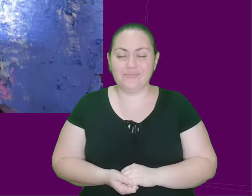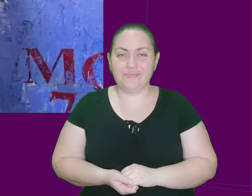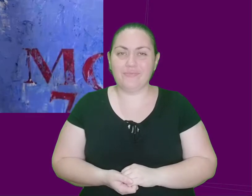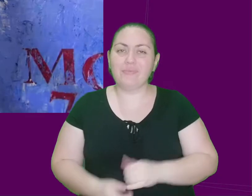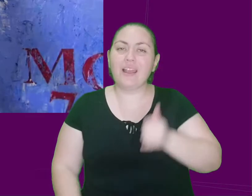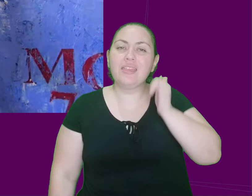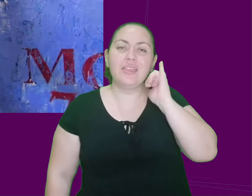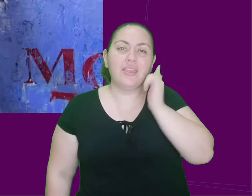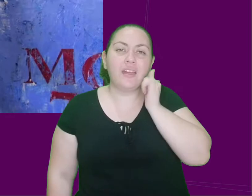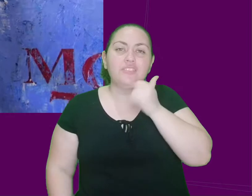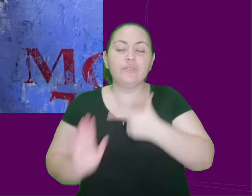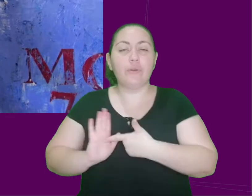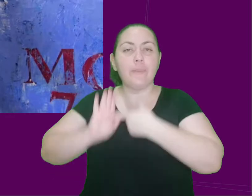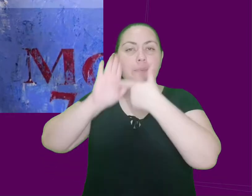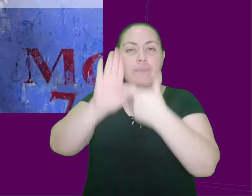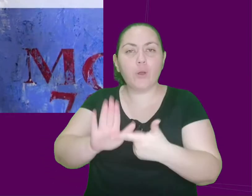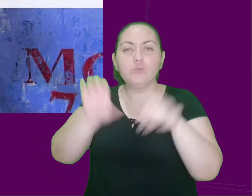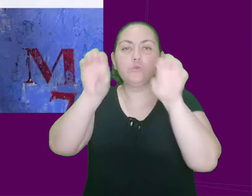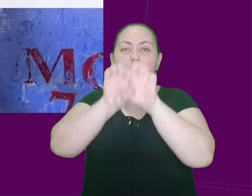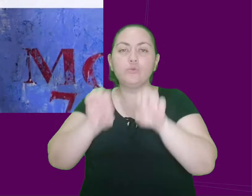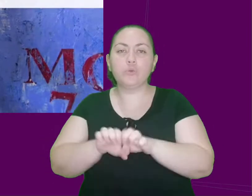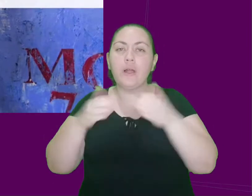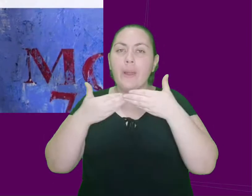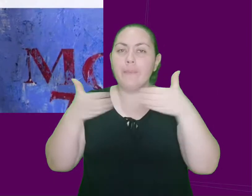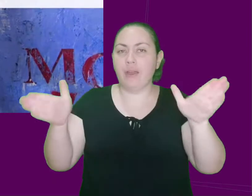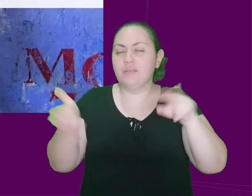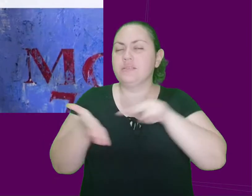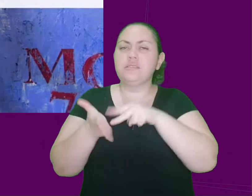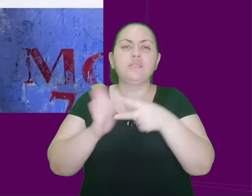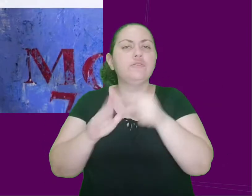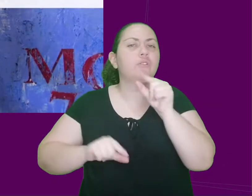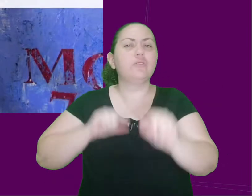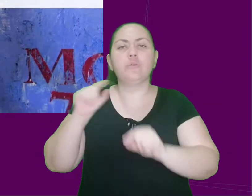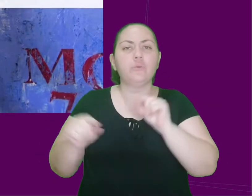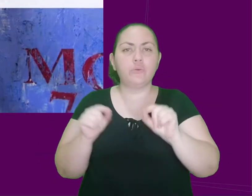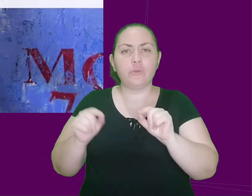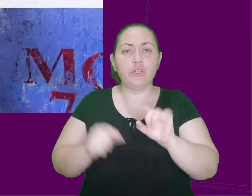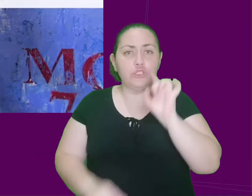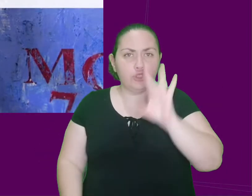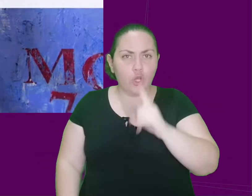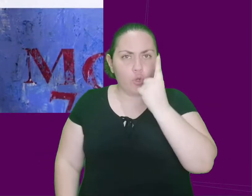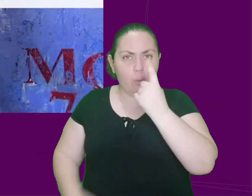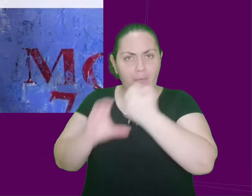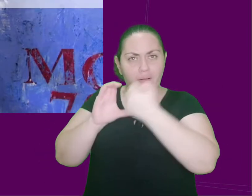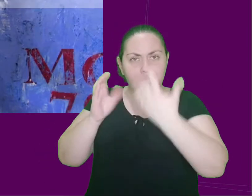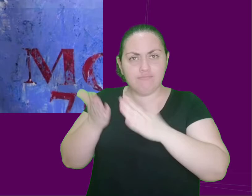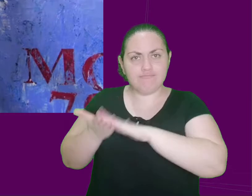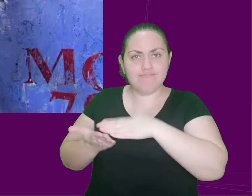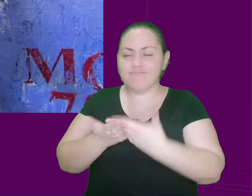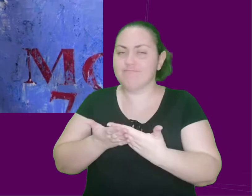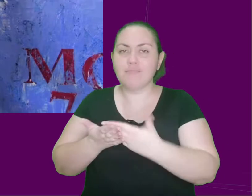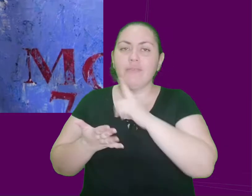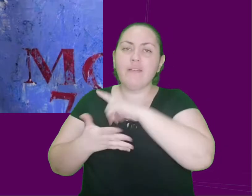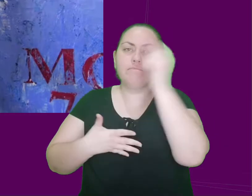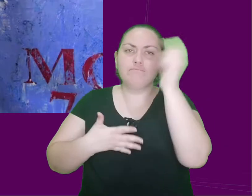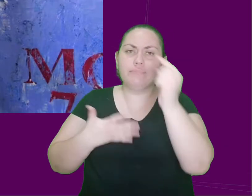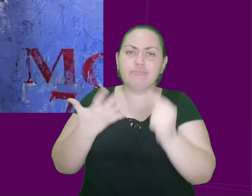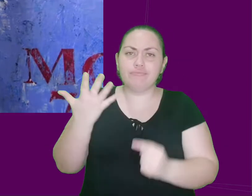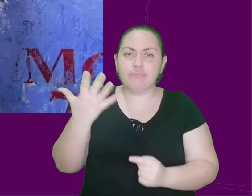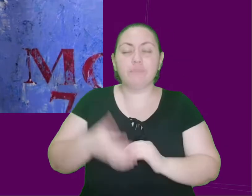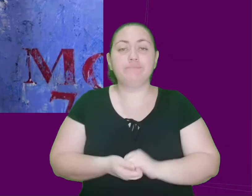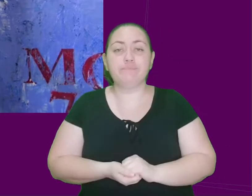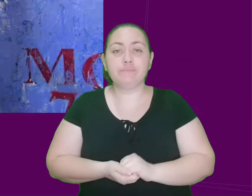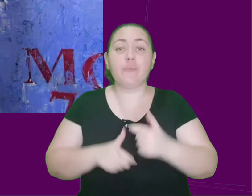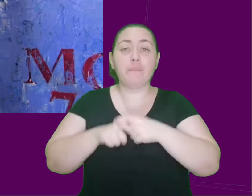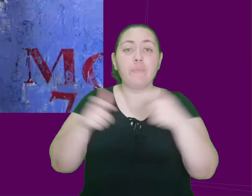Betty. As narrativas apresentam estruturas abertas, ou seja, a interpretação não se restringe a apenas um aspecto. O enredo da